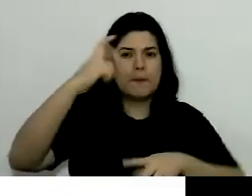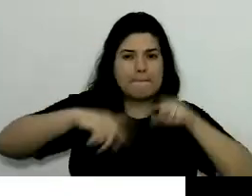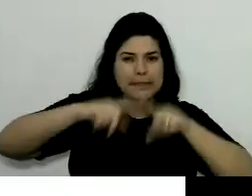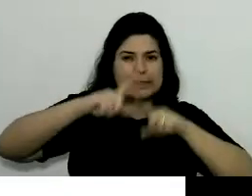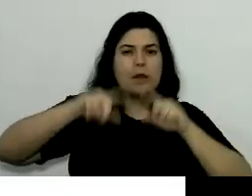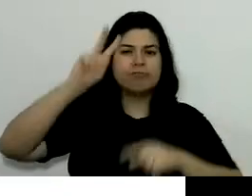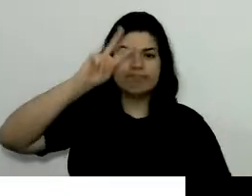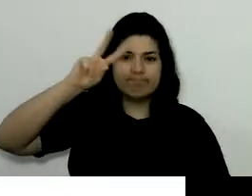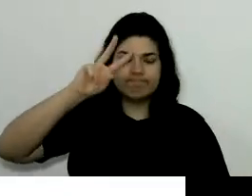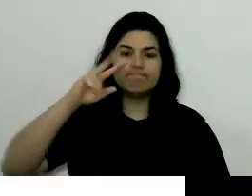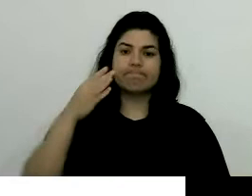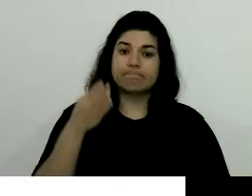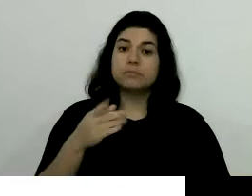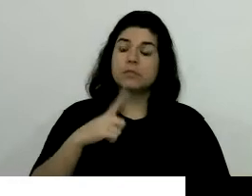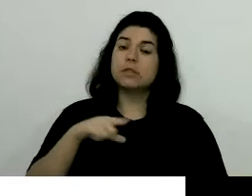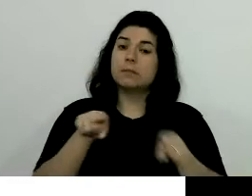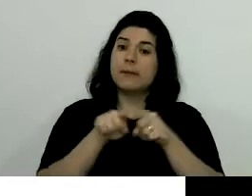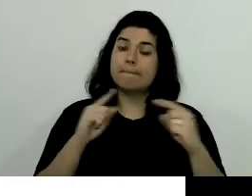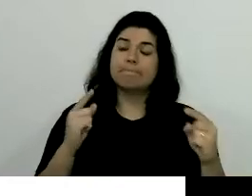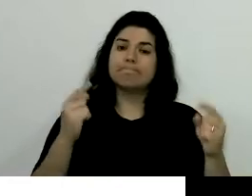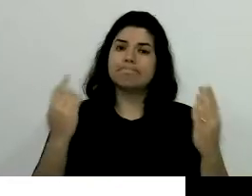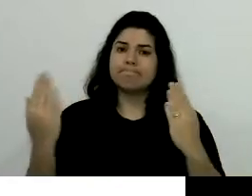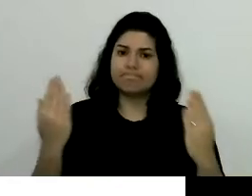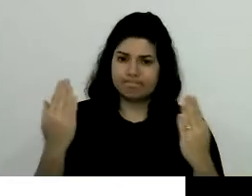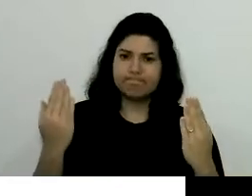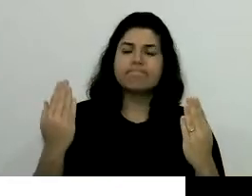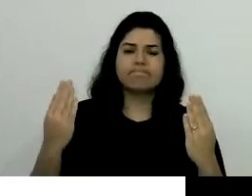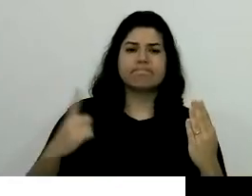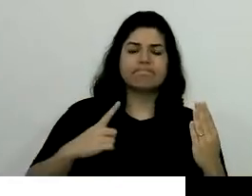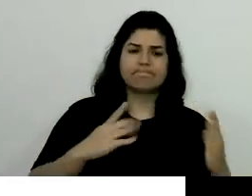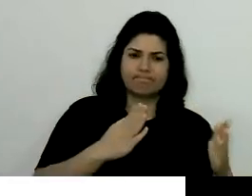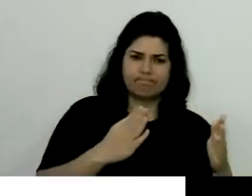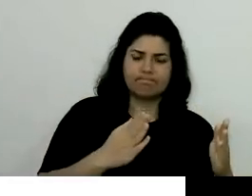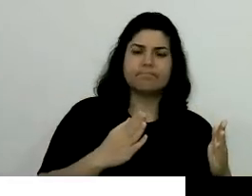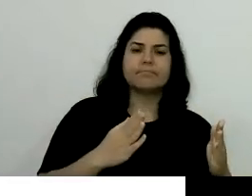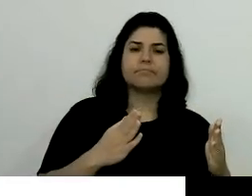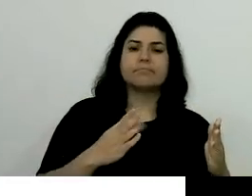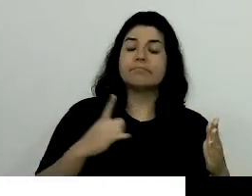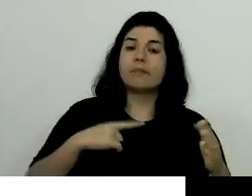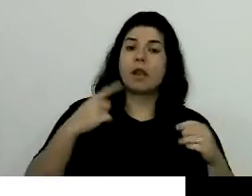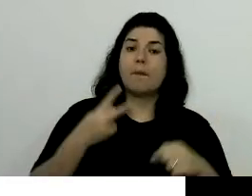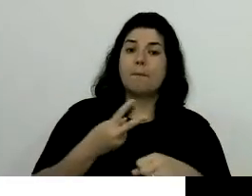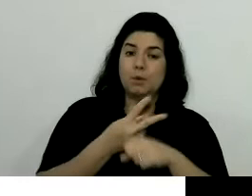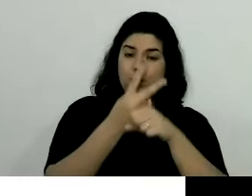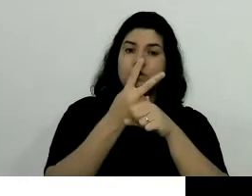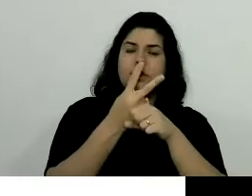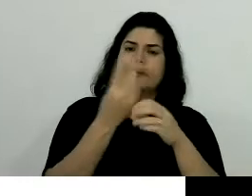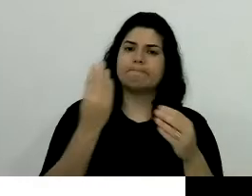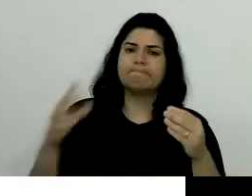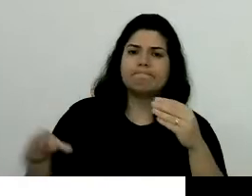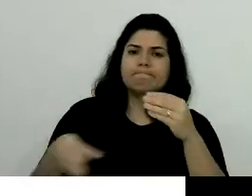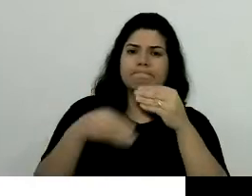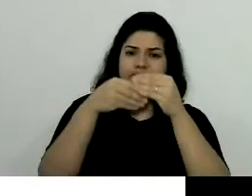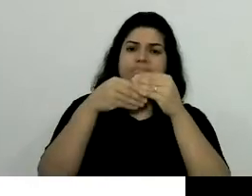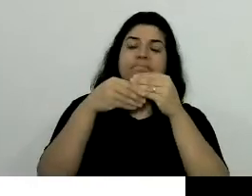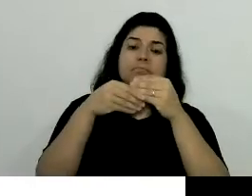então, em paralelo ao processo de reorganização física, havia também a busca por implementar uma